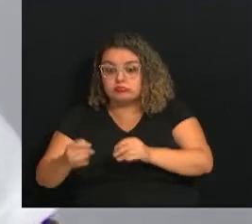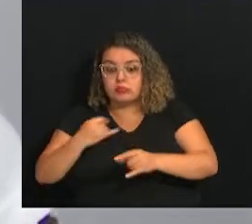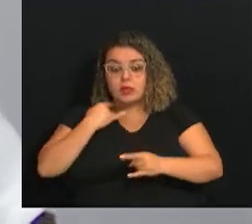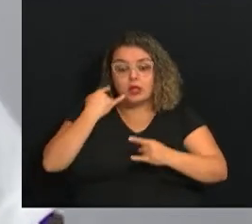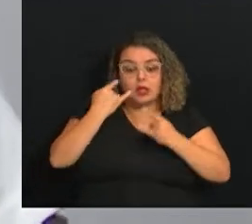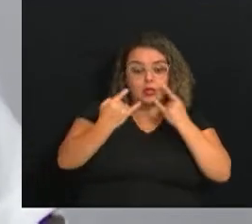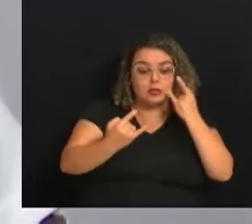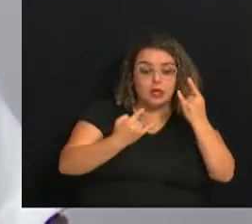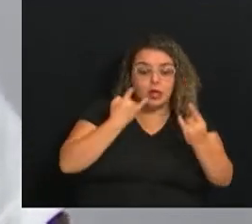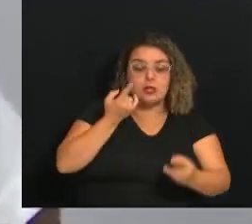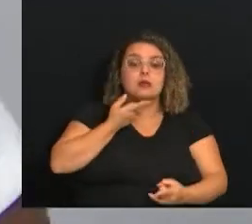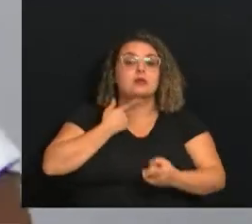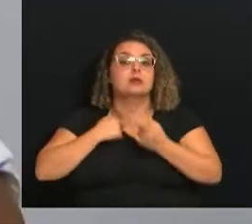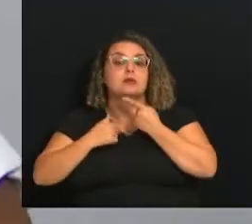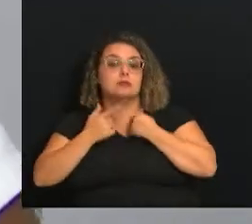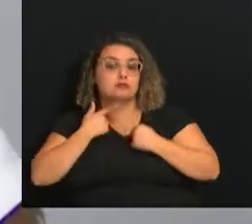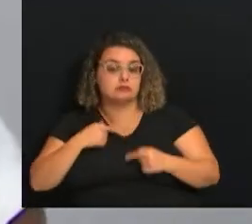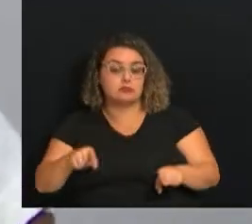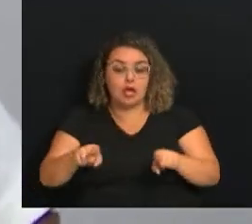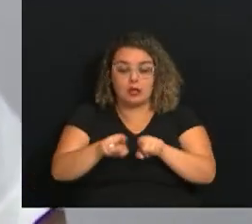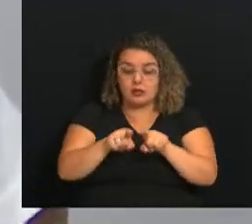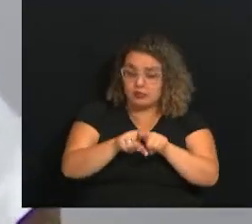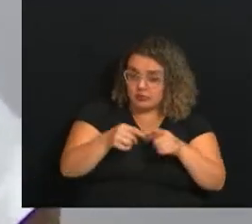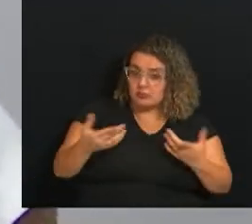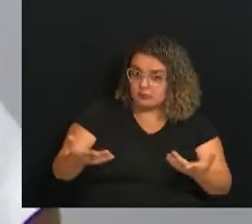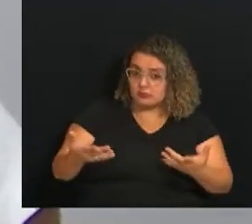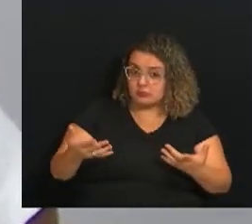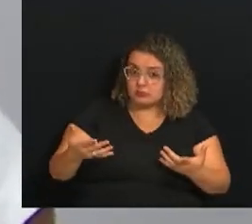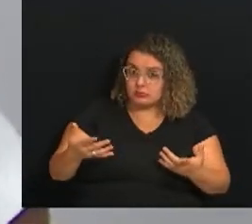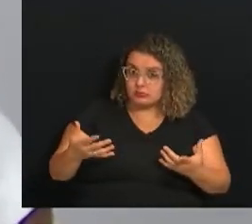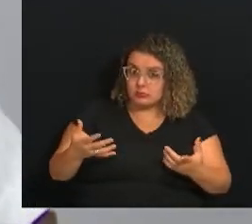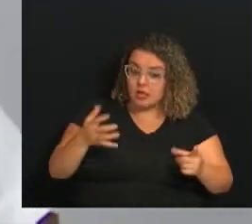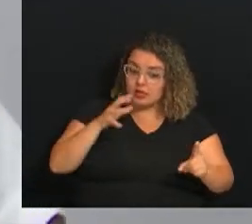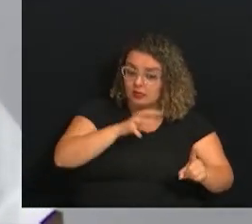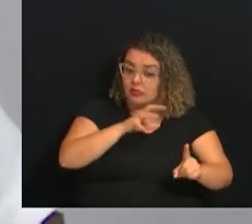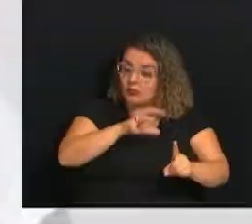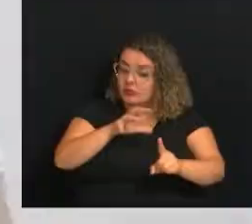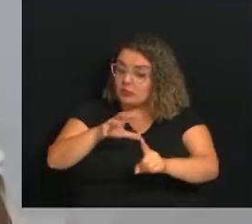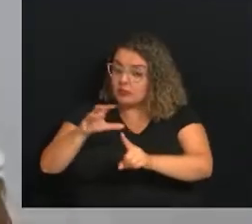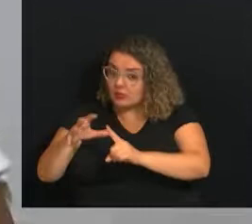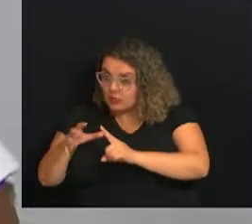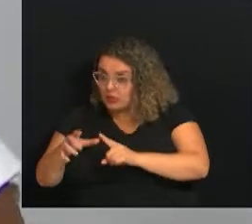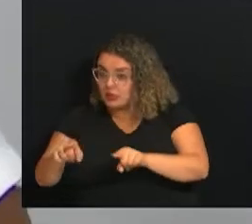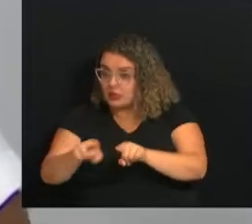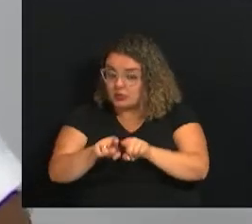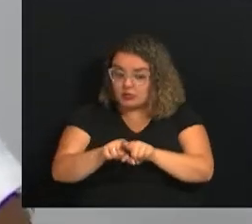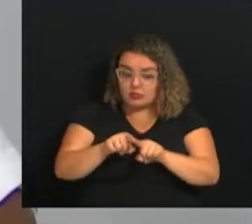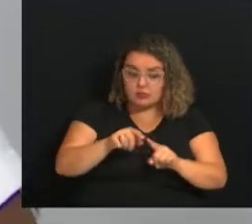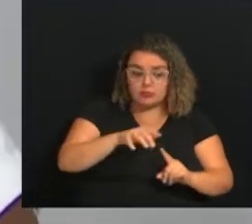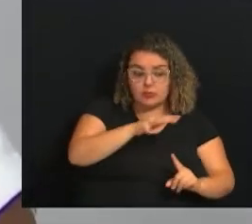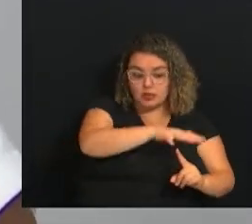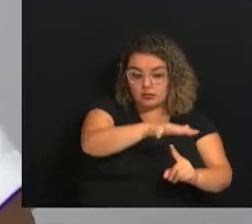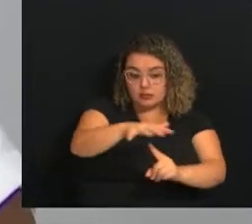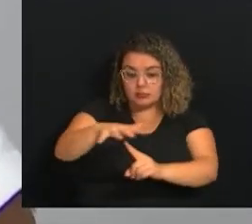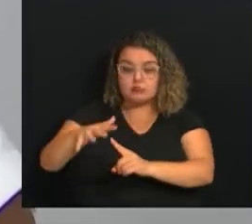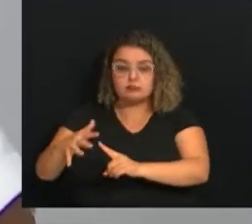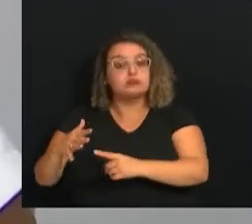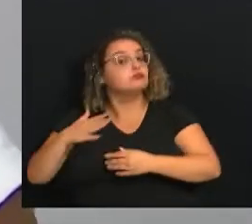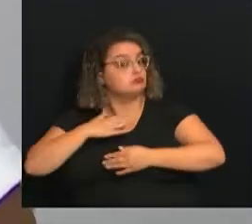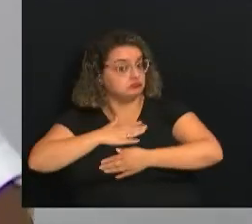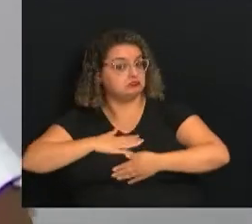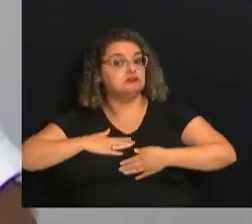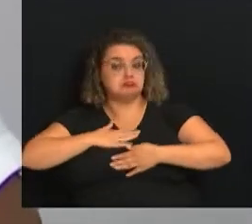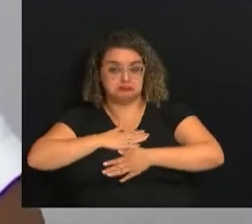que vem aí, inclusive, impactar muito na questão ambiental. Eu fiquei bastante satisfeita dessa